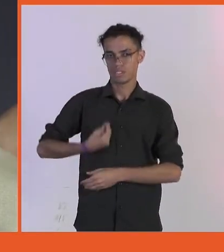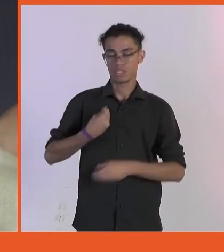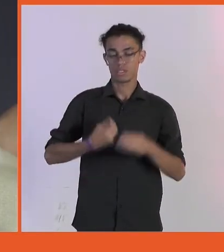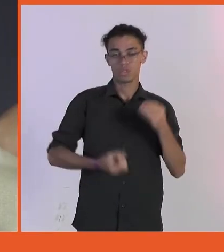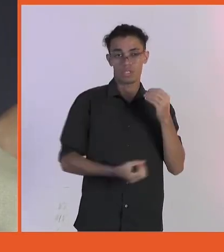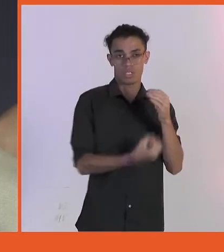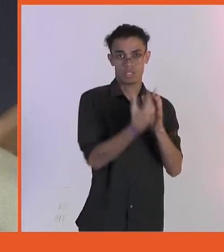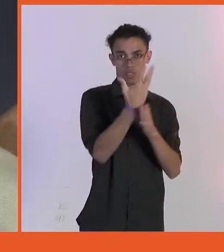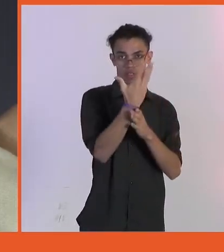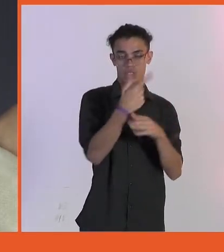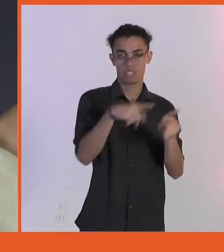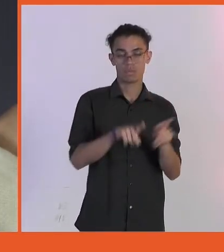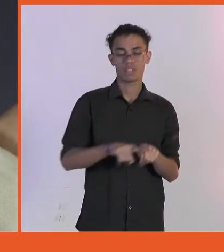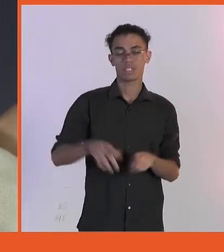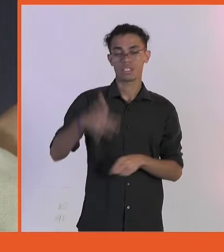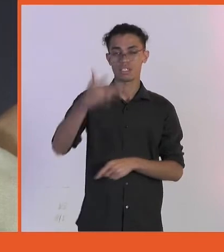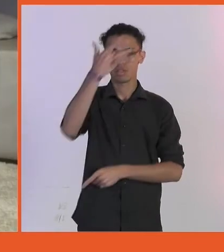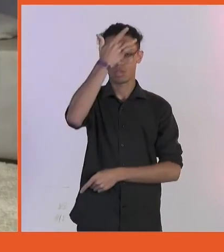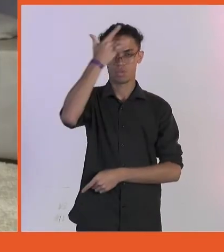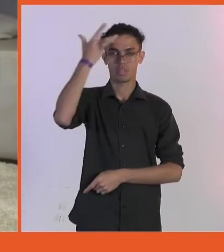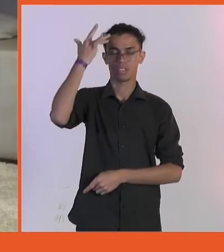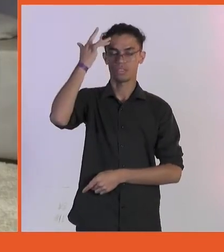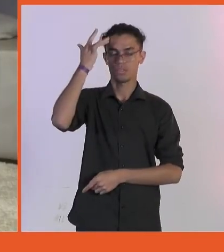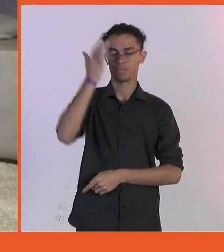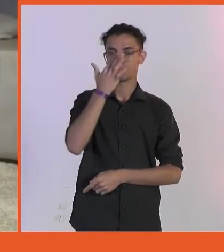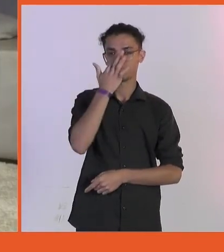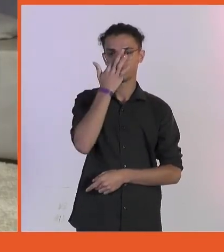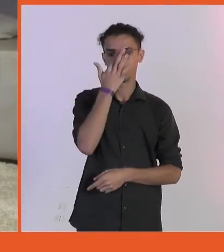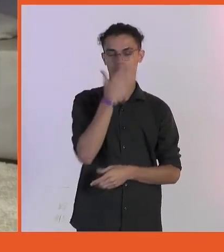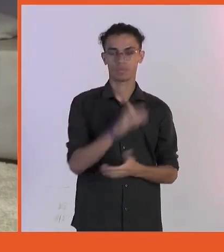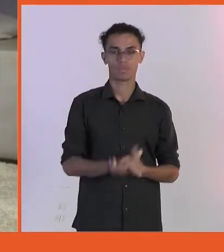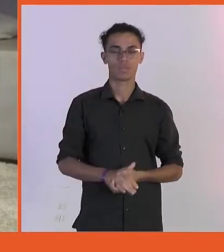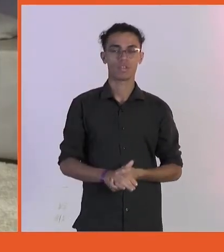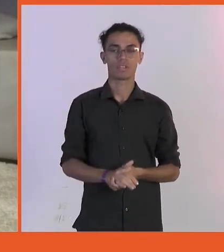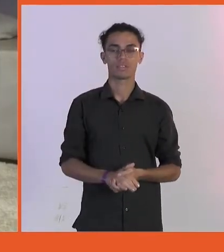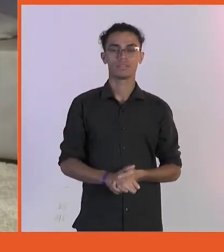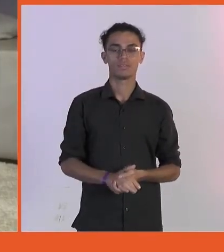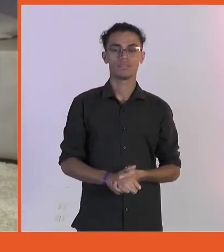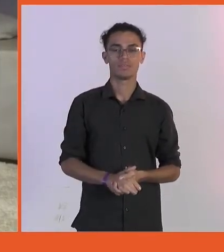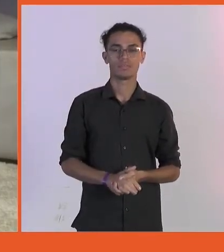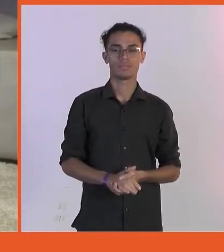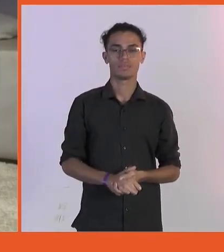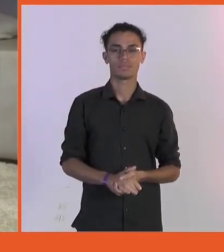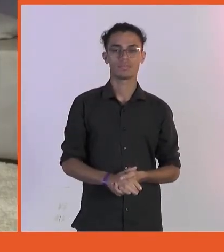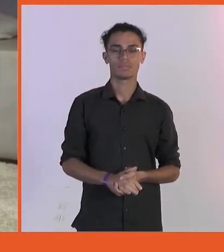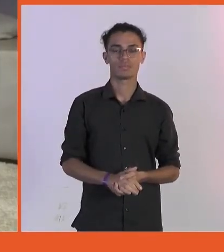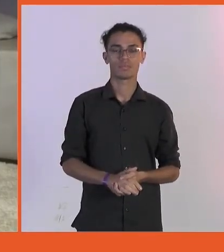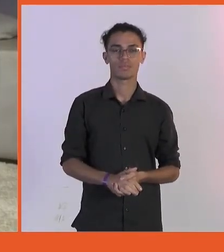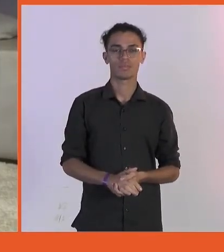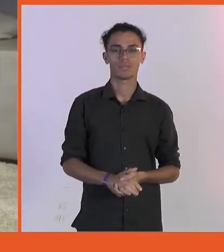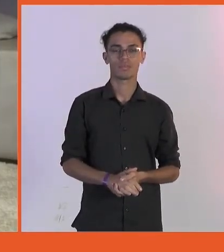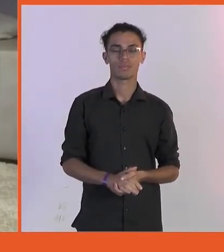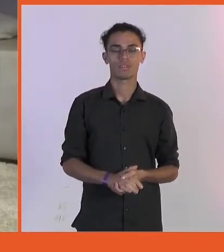mental. Foi um pouco do que eu falei agora, né? A gente... Você começa a produzir, tem